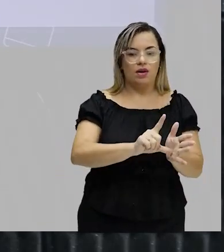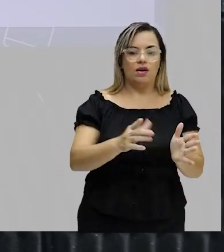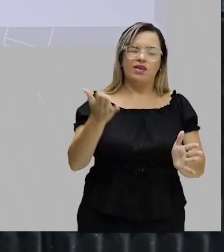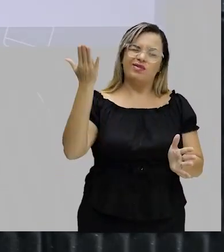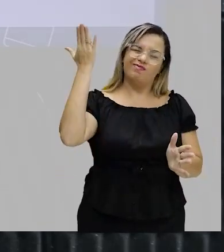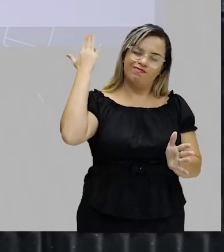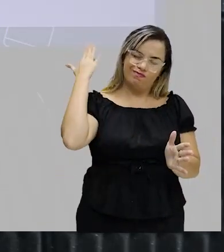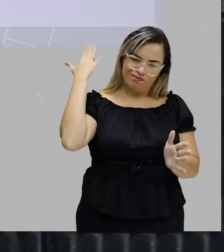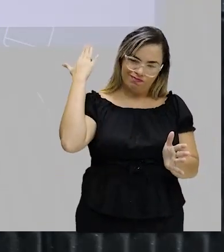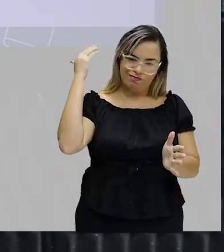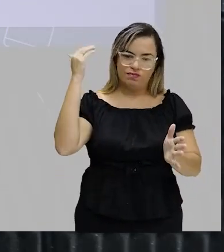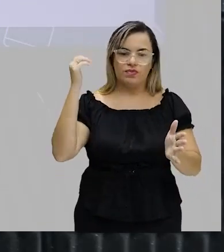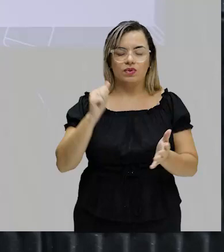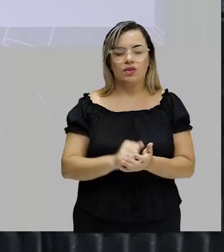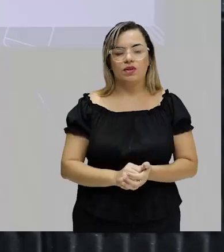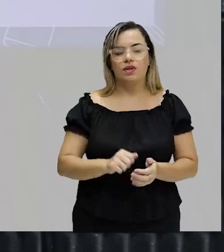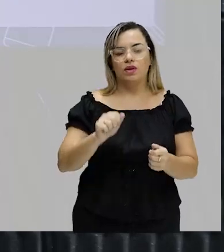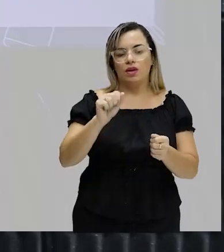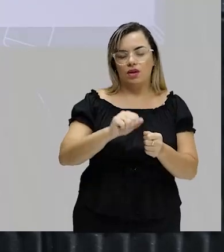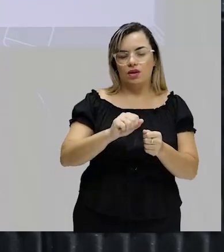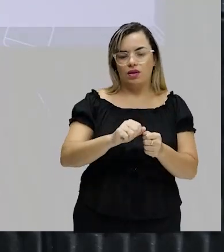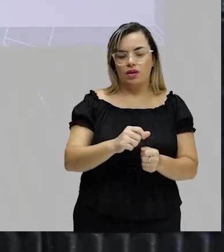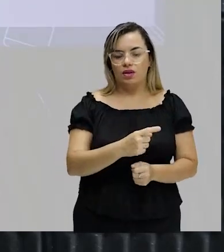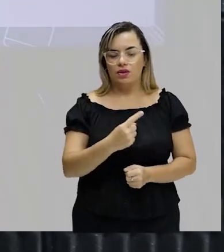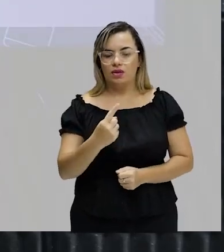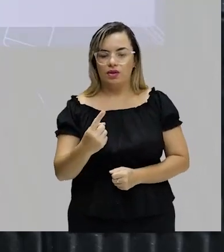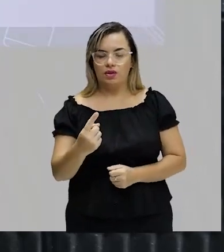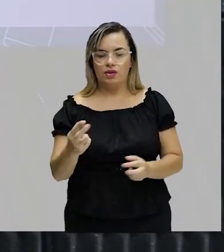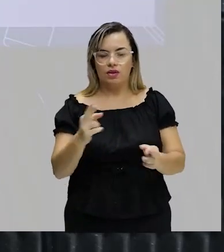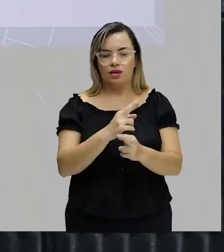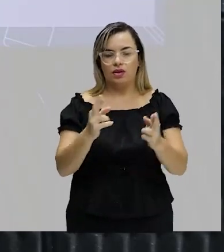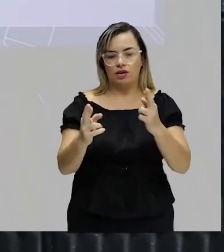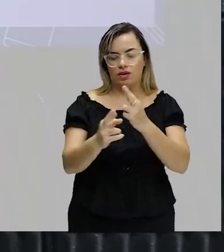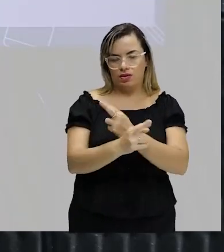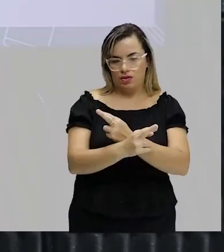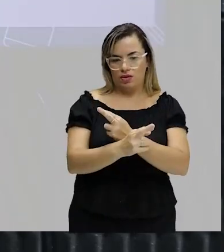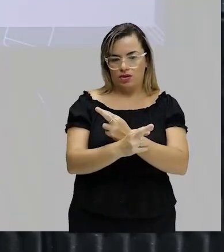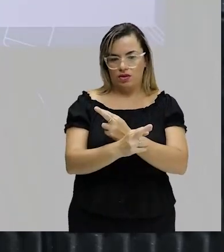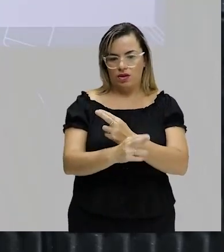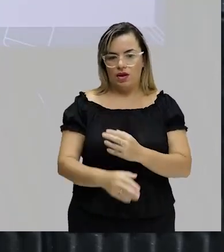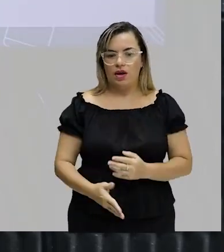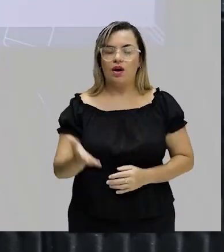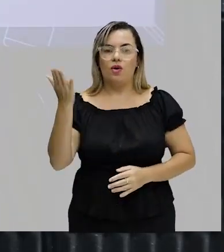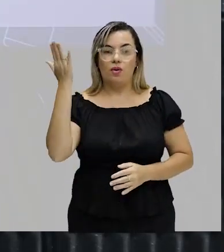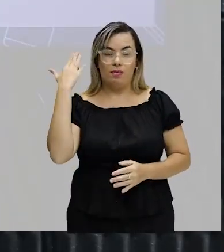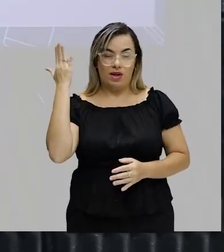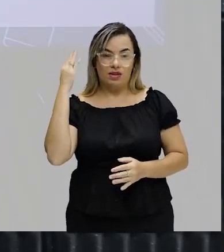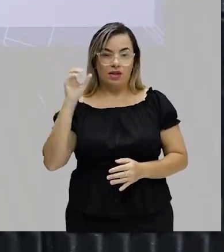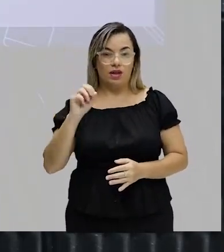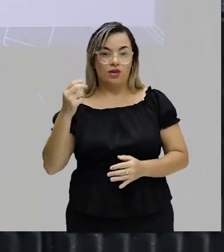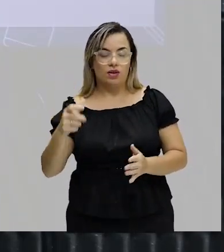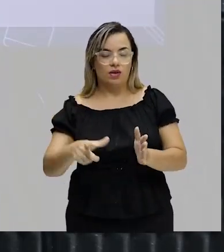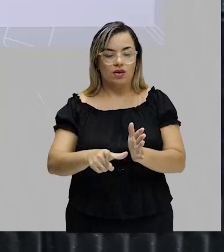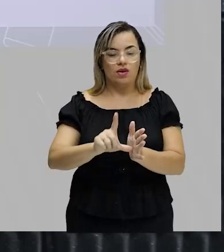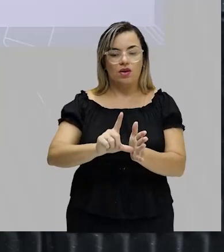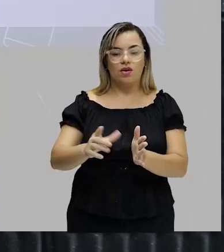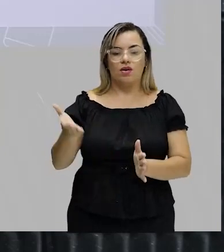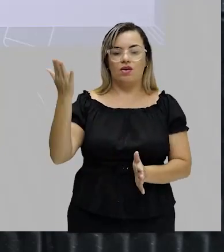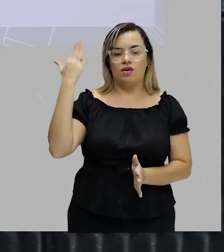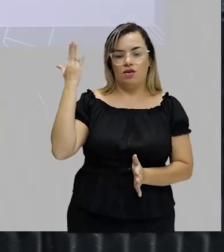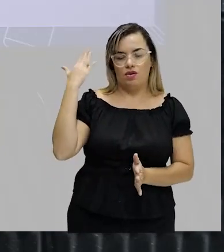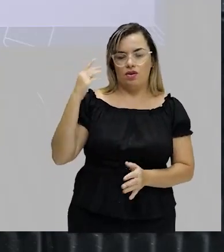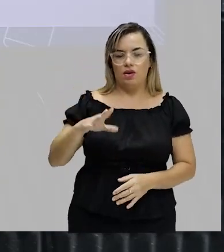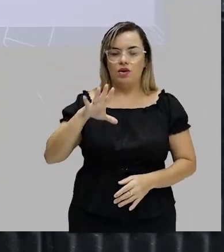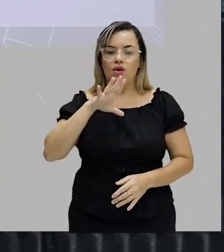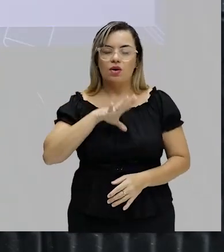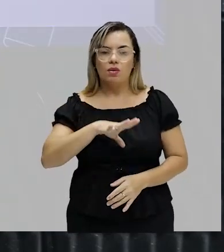mais antigo, né? Que foi anterior àquela ação também passada. É um passado mais velho. Em português, às vezes, a gente usa a